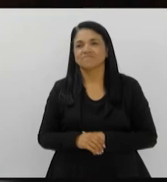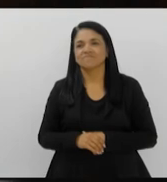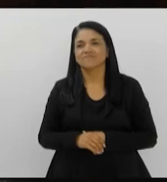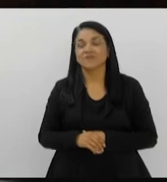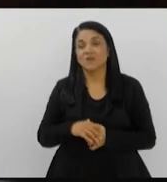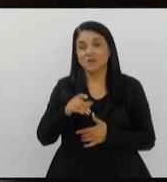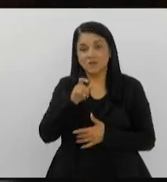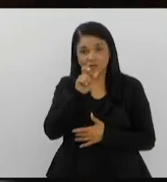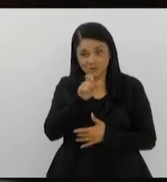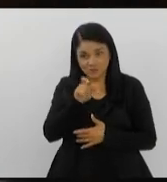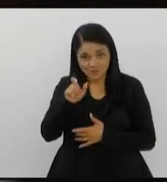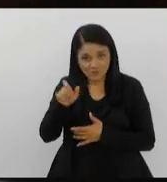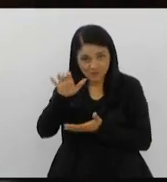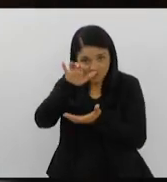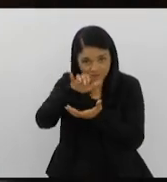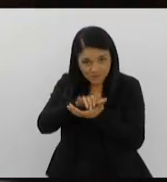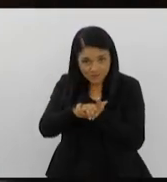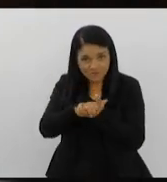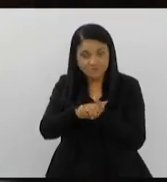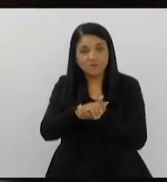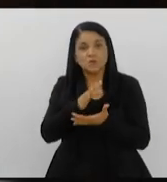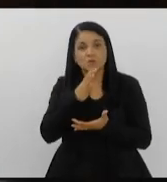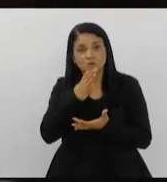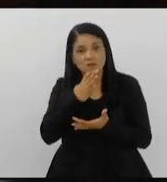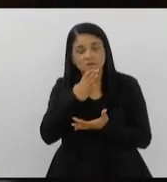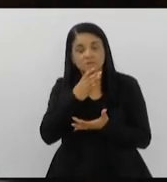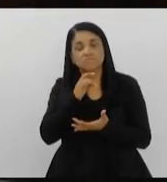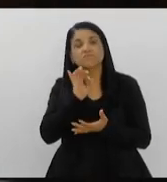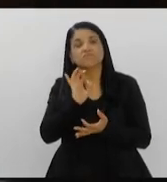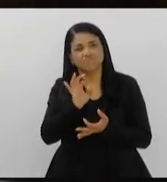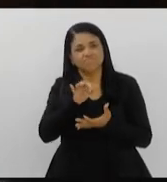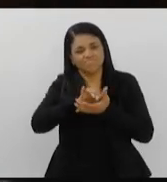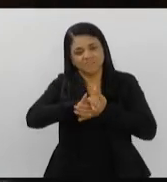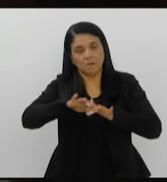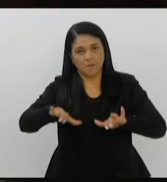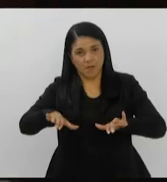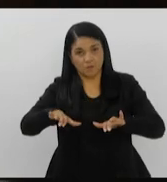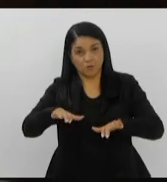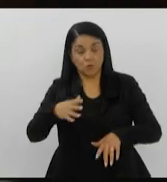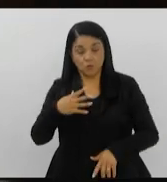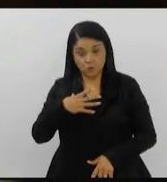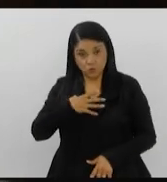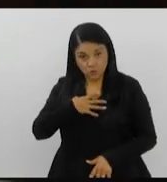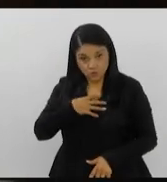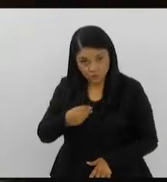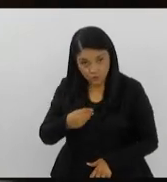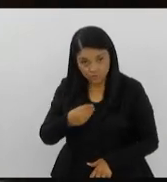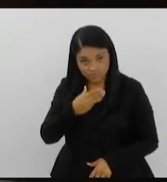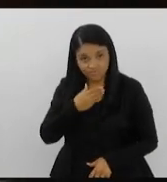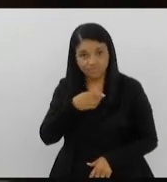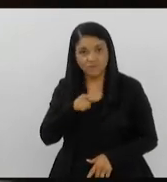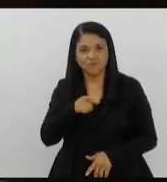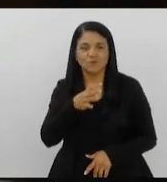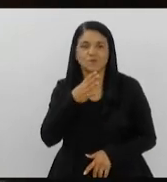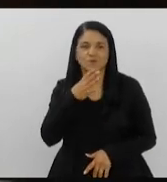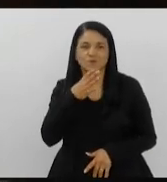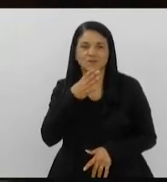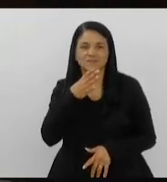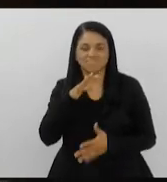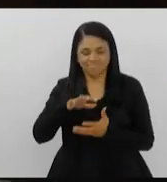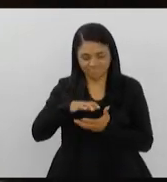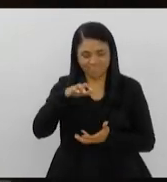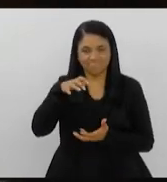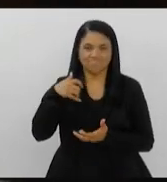dois conhece nas separações os filhos nós conhecemos na